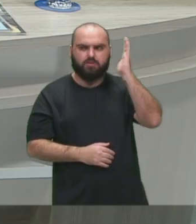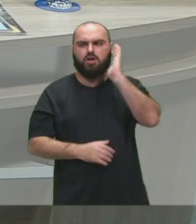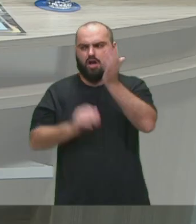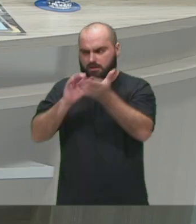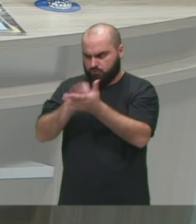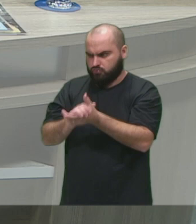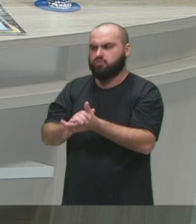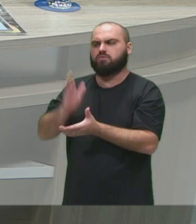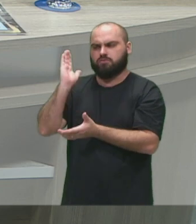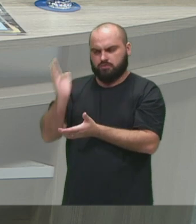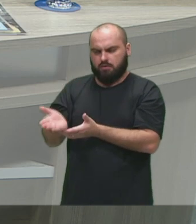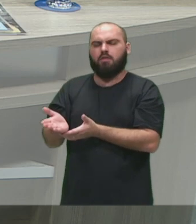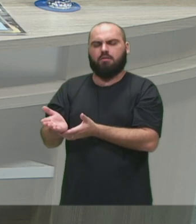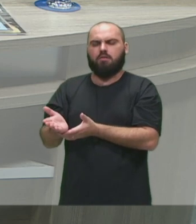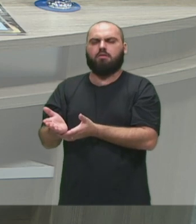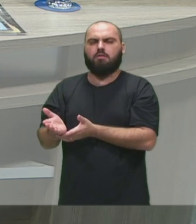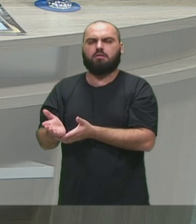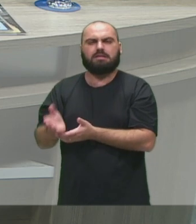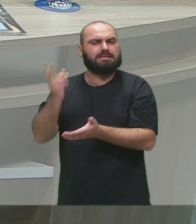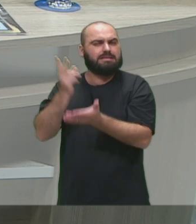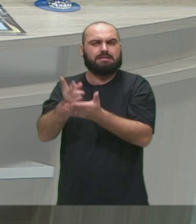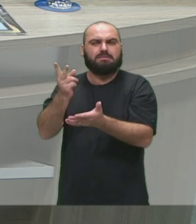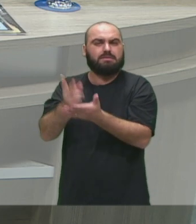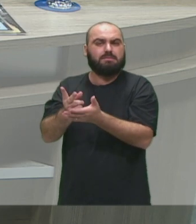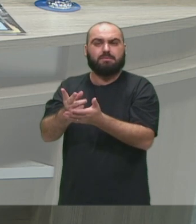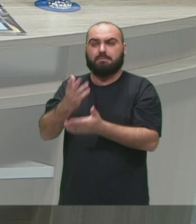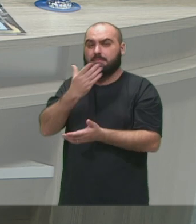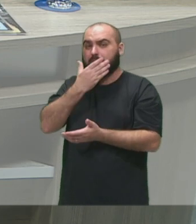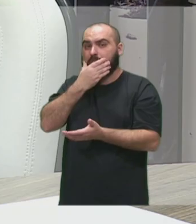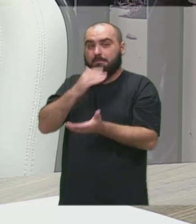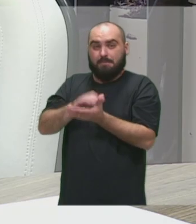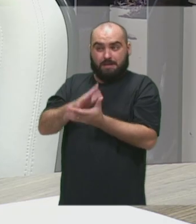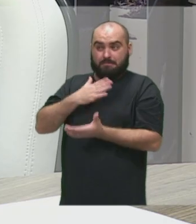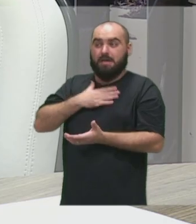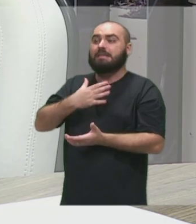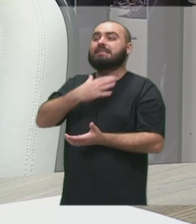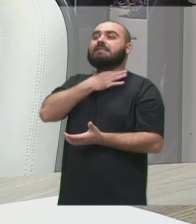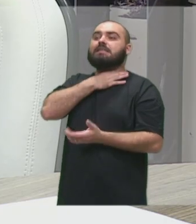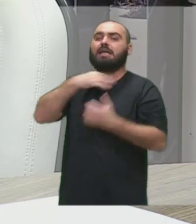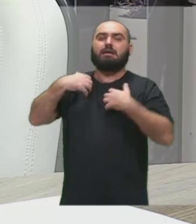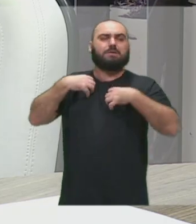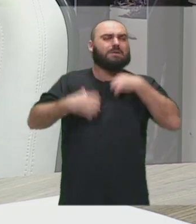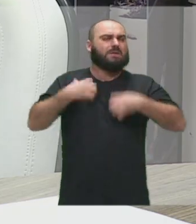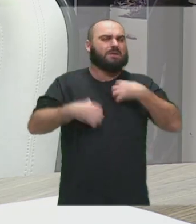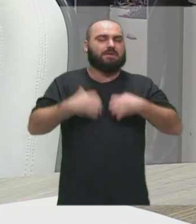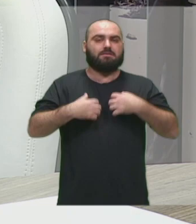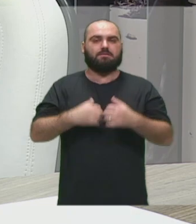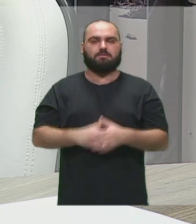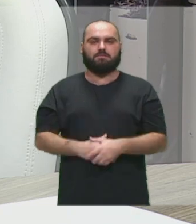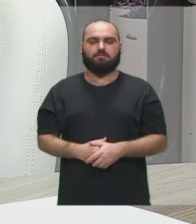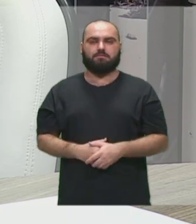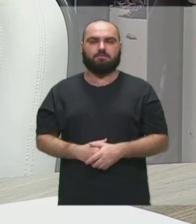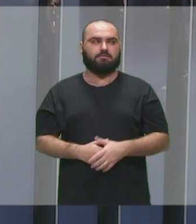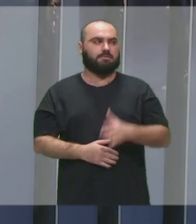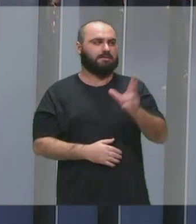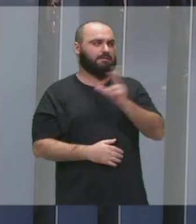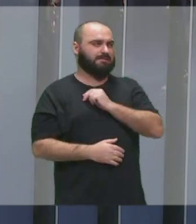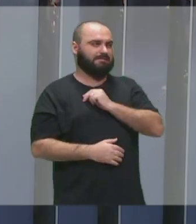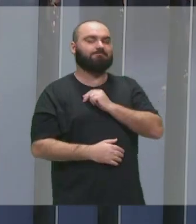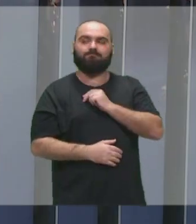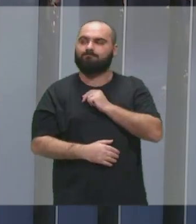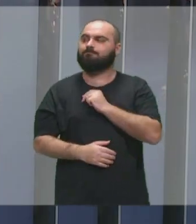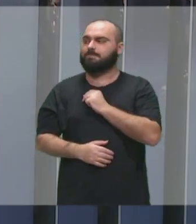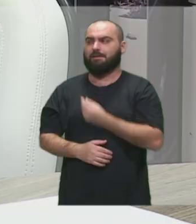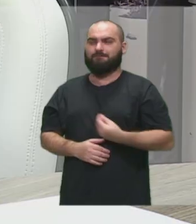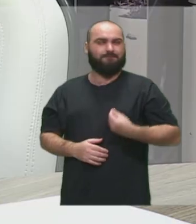fase adulta, ela disse, toda vez que meu marido toca no meu pescoço, eu entro em pânico. Então, nessa obra... marca exatamente. para a